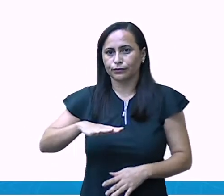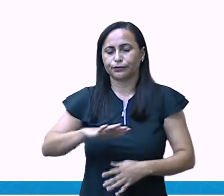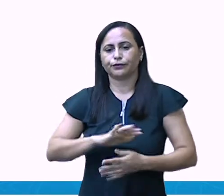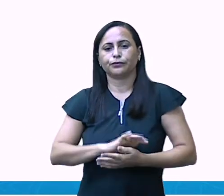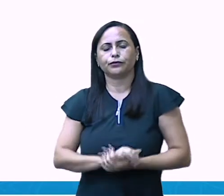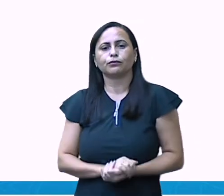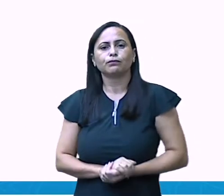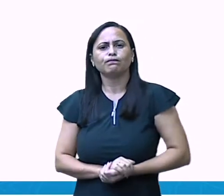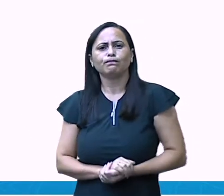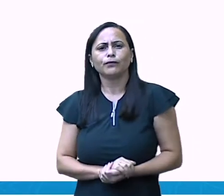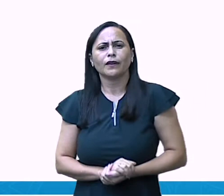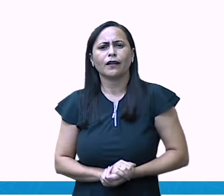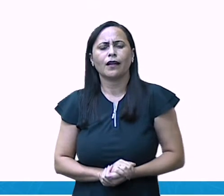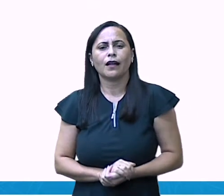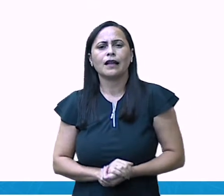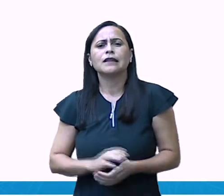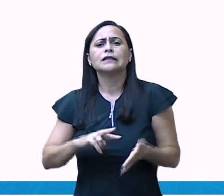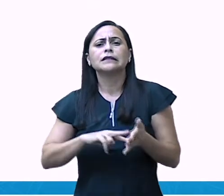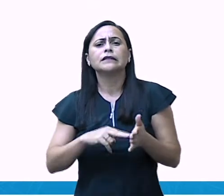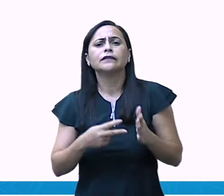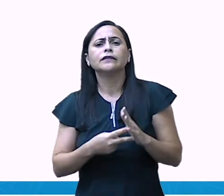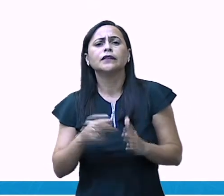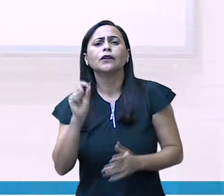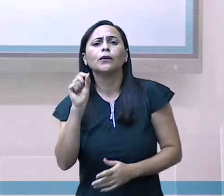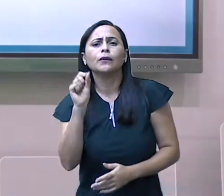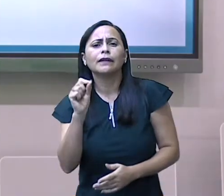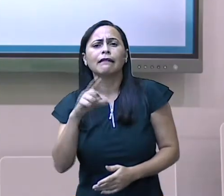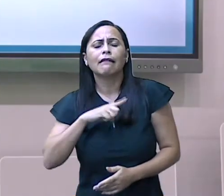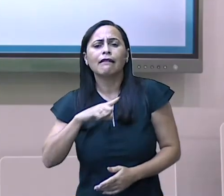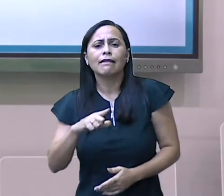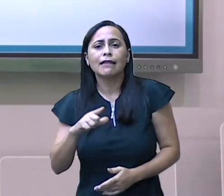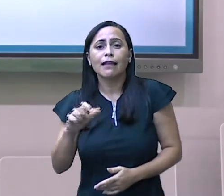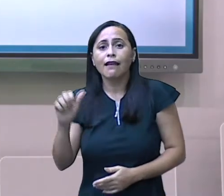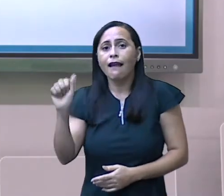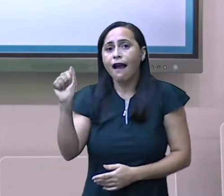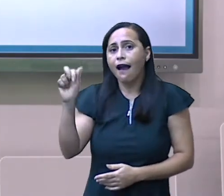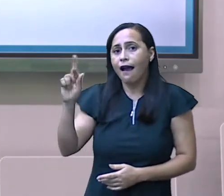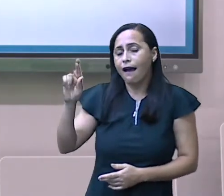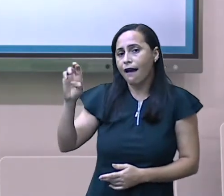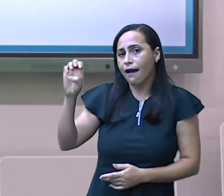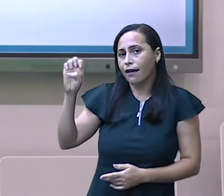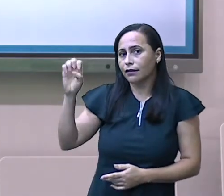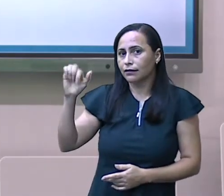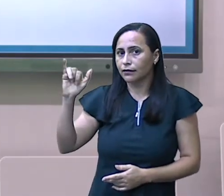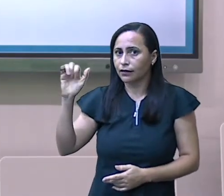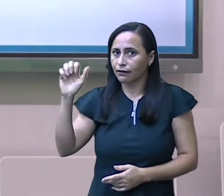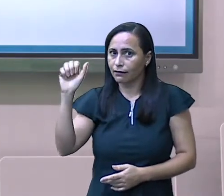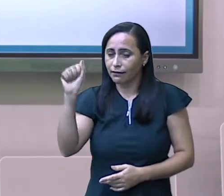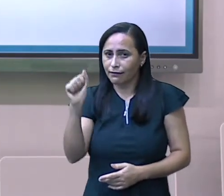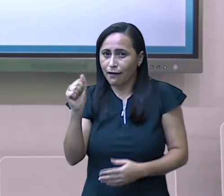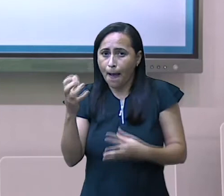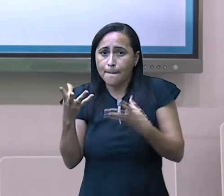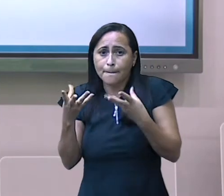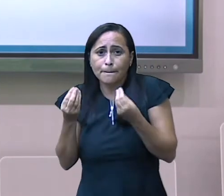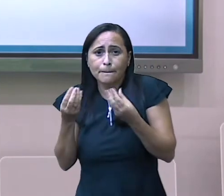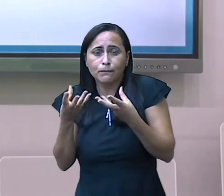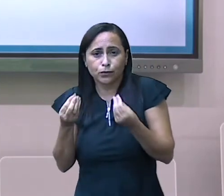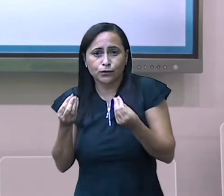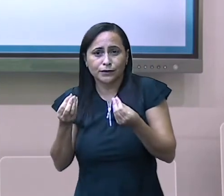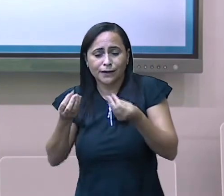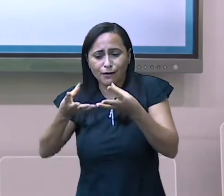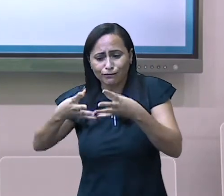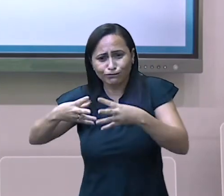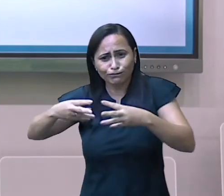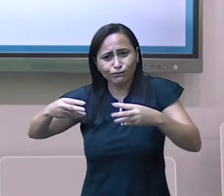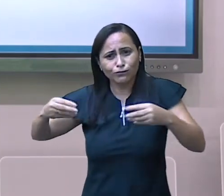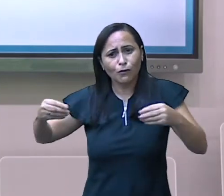arenoso? Muita areia, ele se desfaz com facilidade. Então, a raiz, ela não consegue